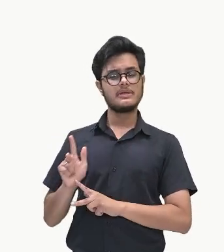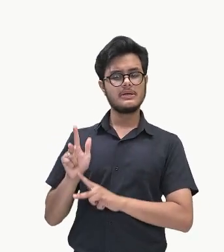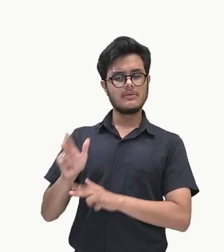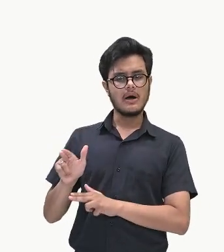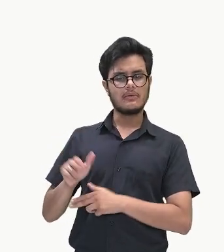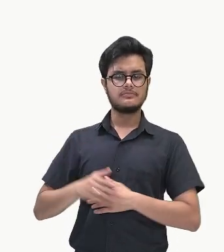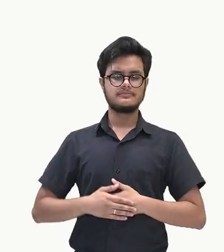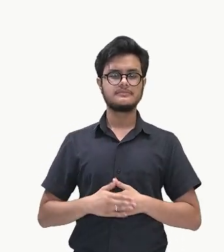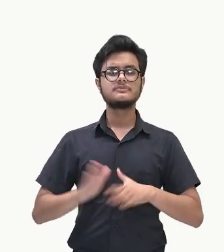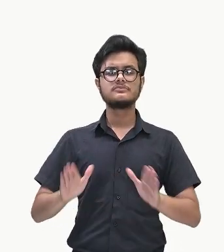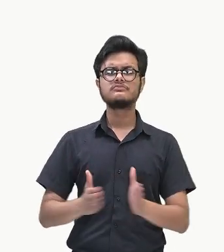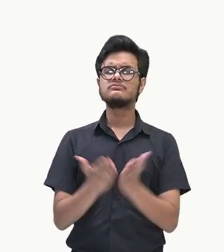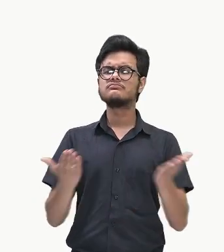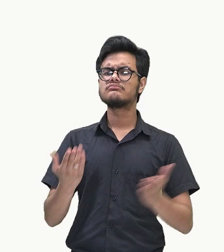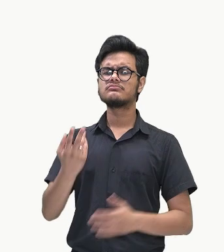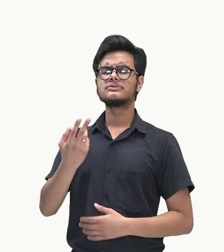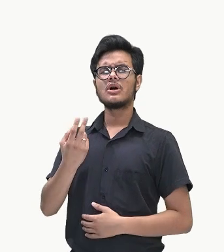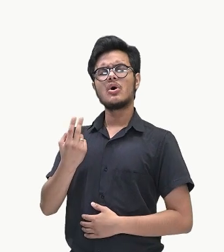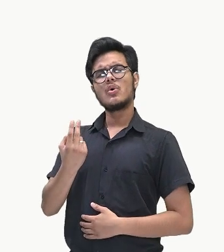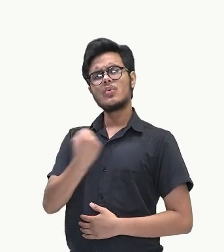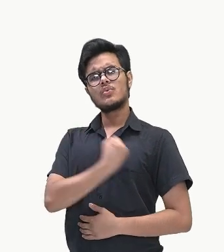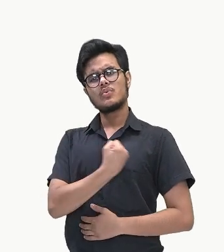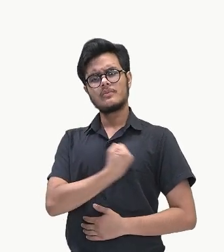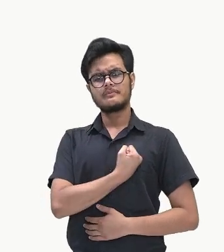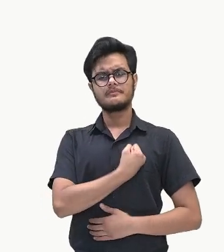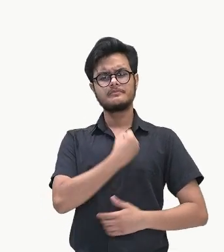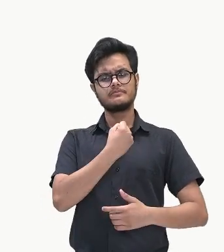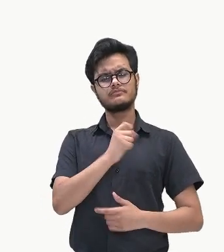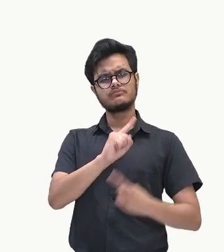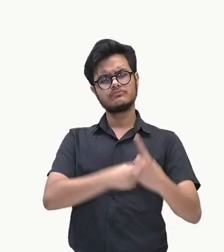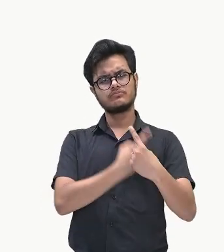número que eu vou multiplicar por 2 para chegar em 4?